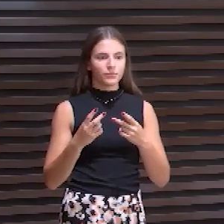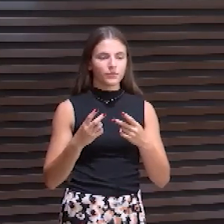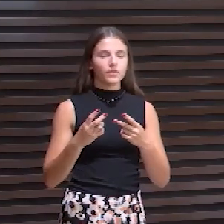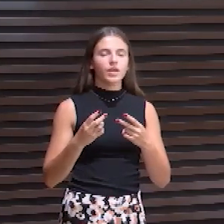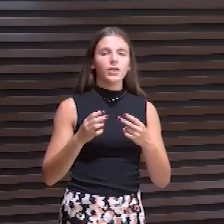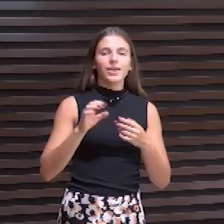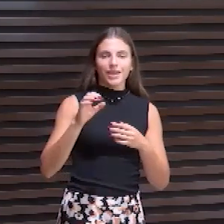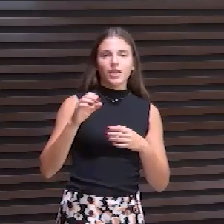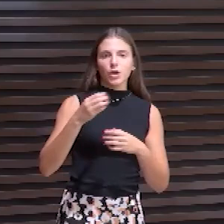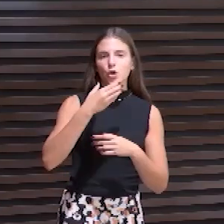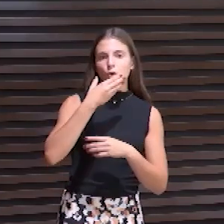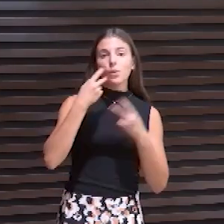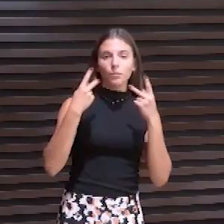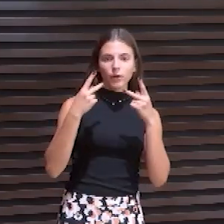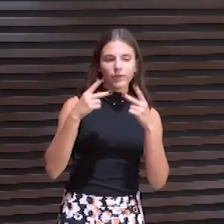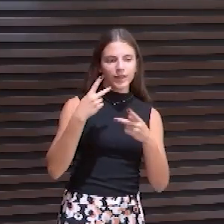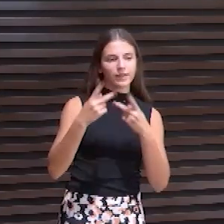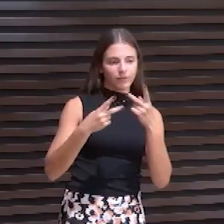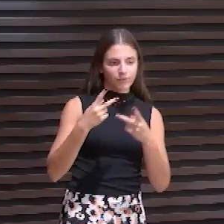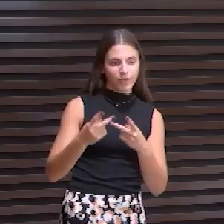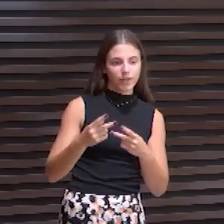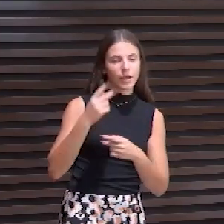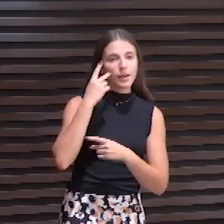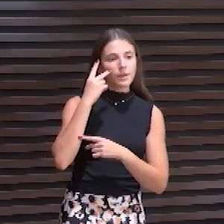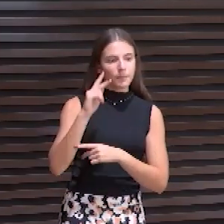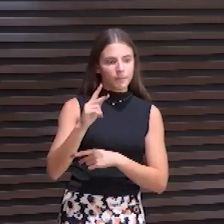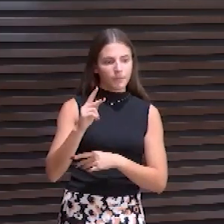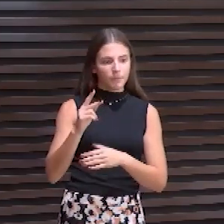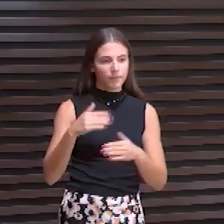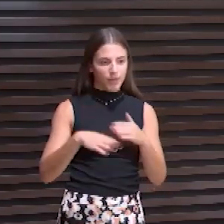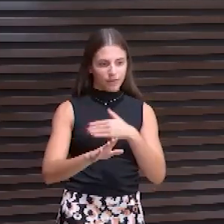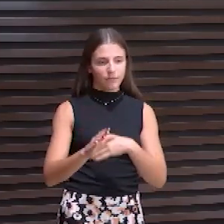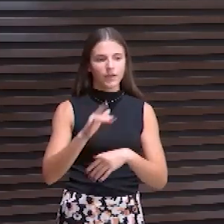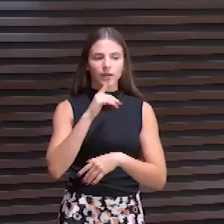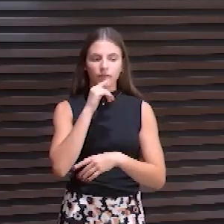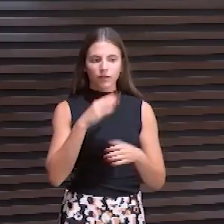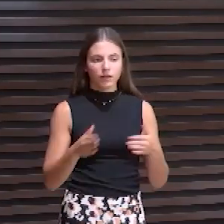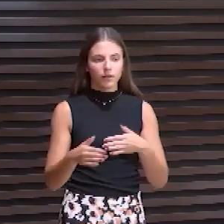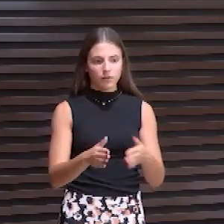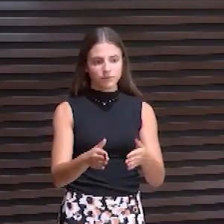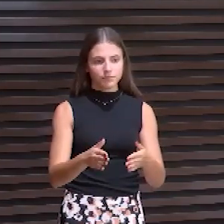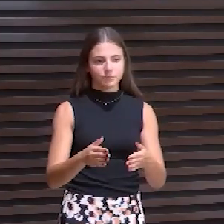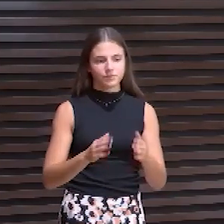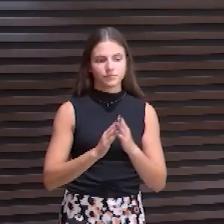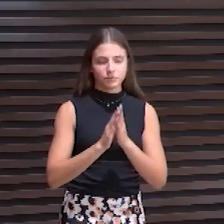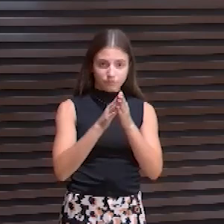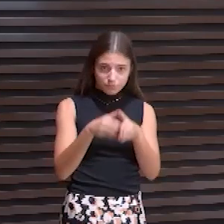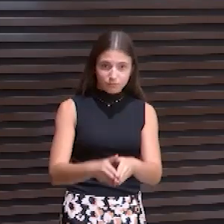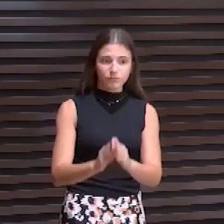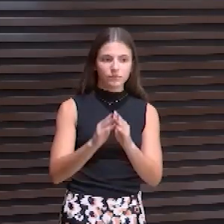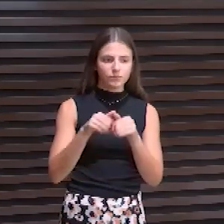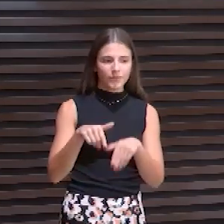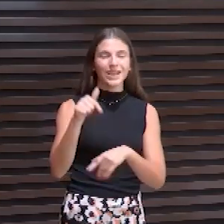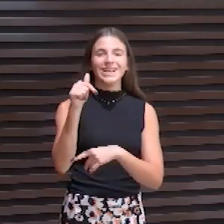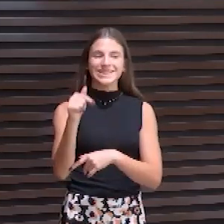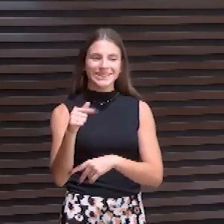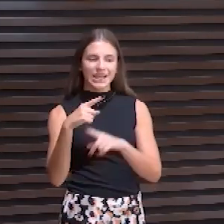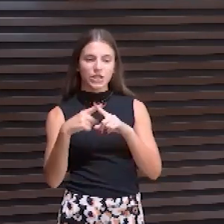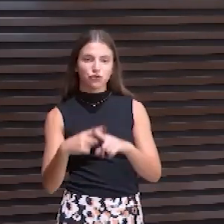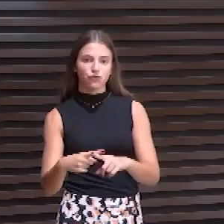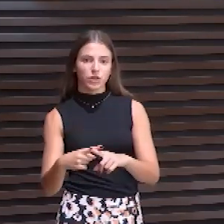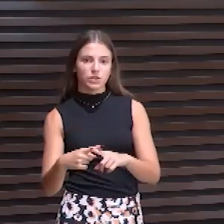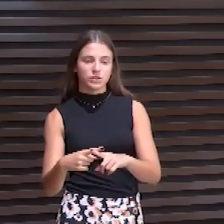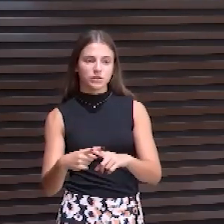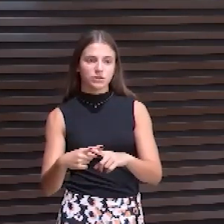7 mergulhos, que ele vai ser curado. Naamã achou um absurdo, a autoridade que eu sou, o cara não vem nem